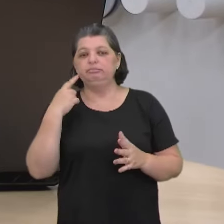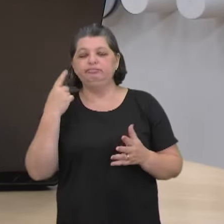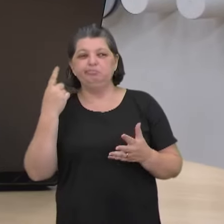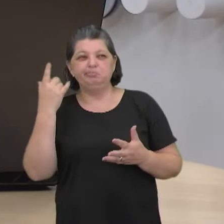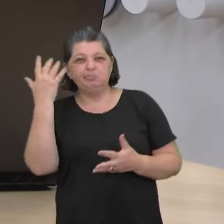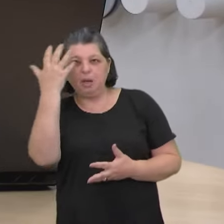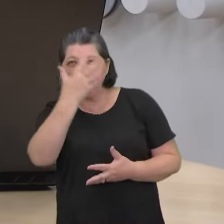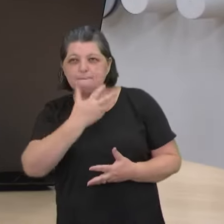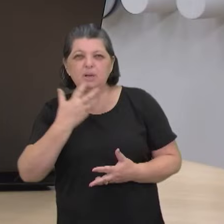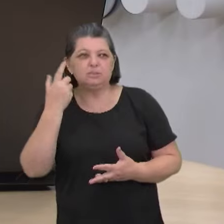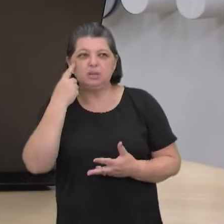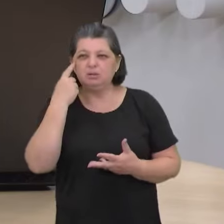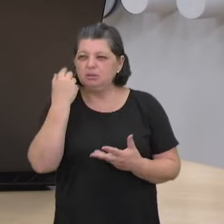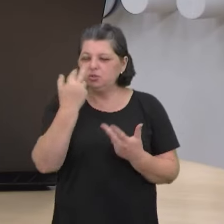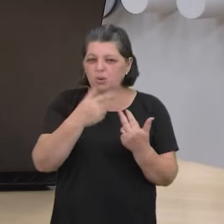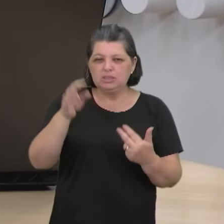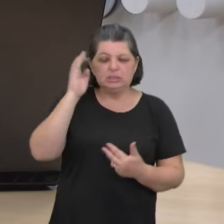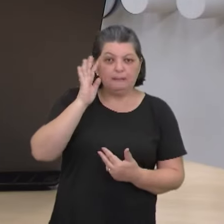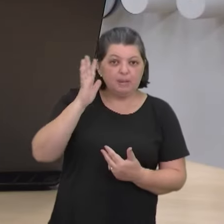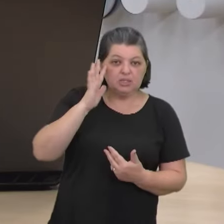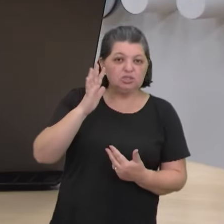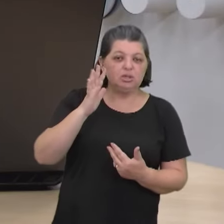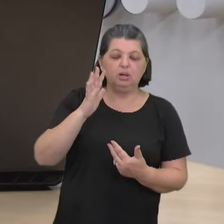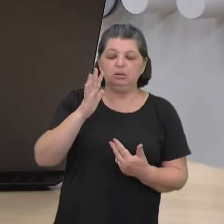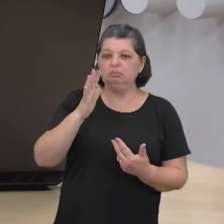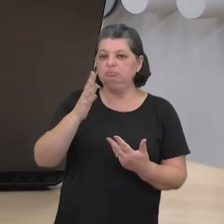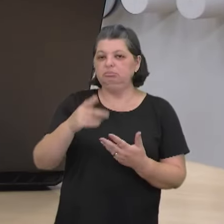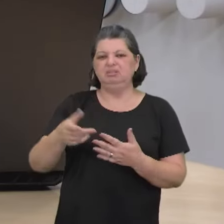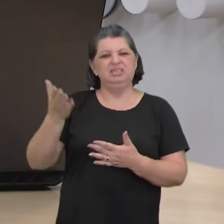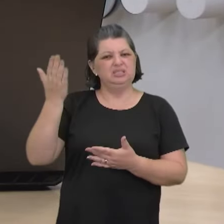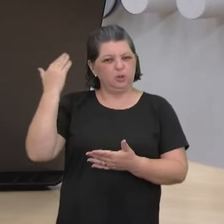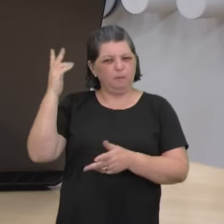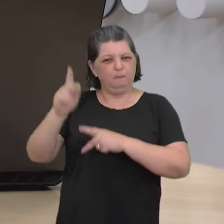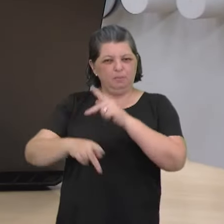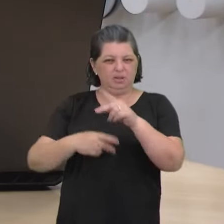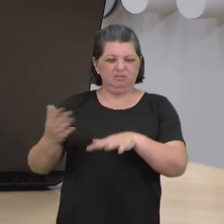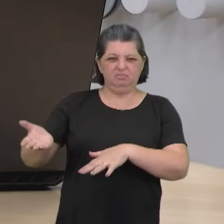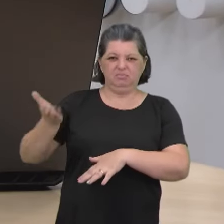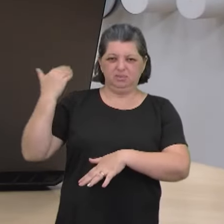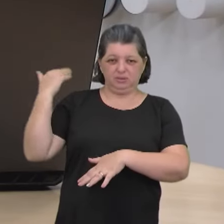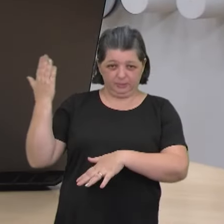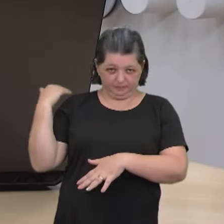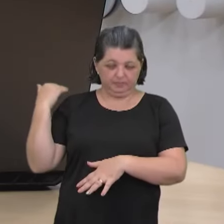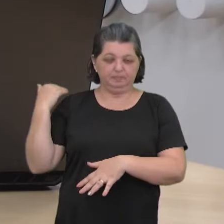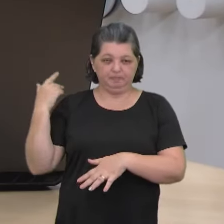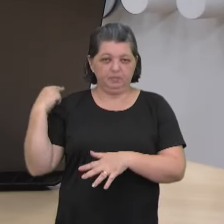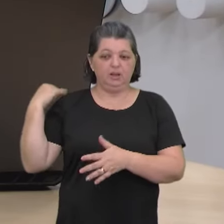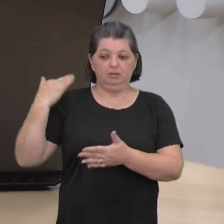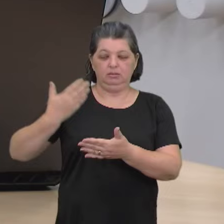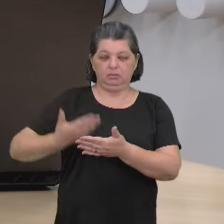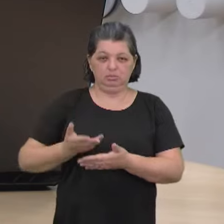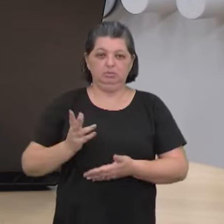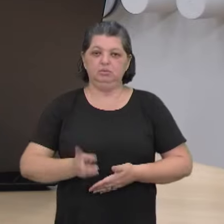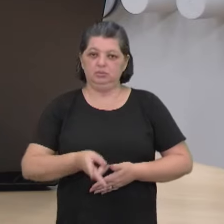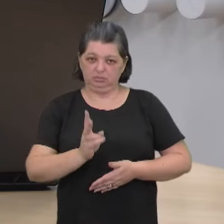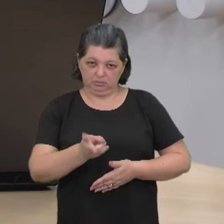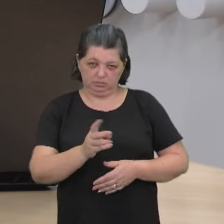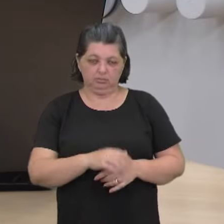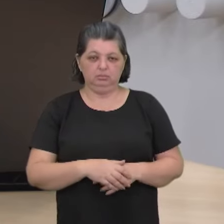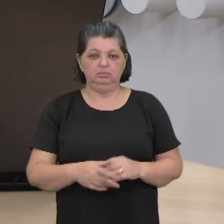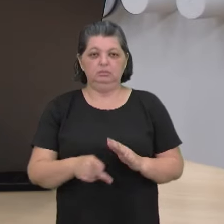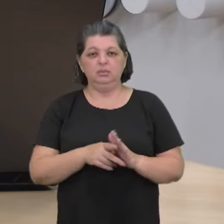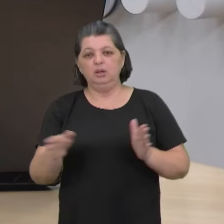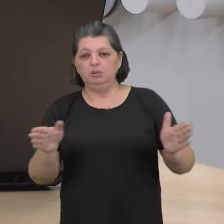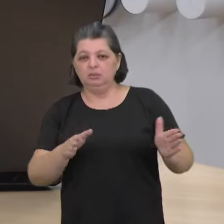desmagificação do mundo, que desde os primórdios da humanidade, mas que se intensifica muito a partir